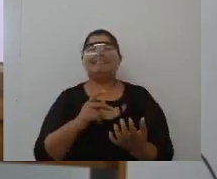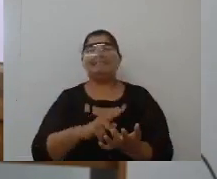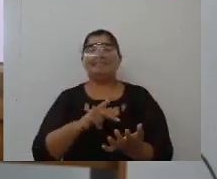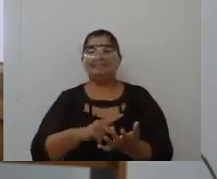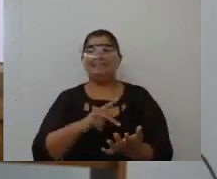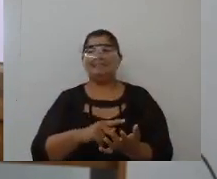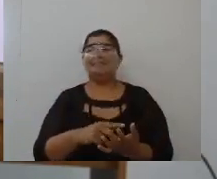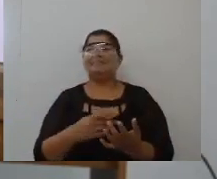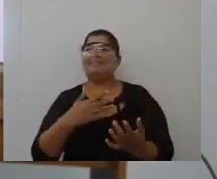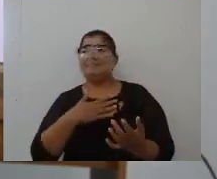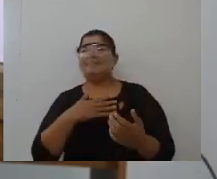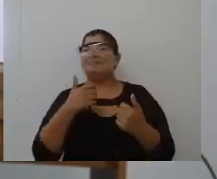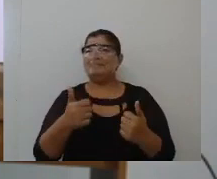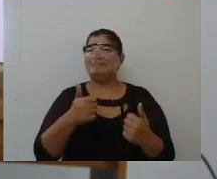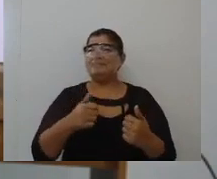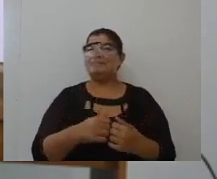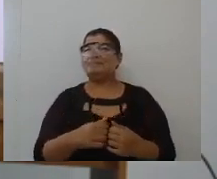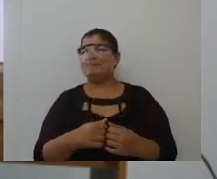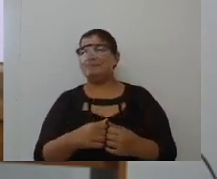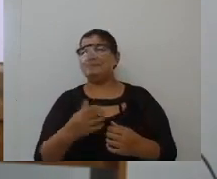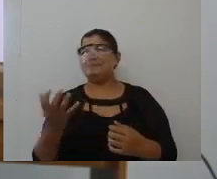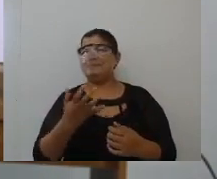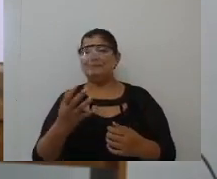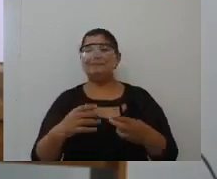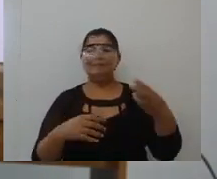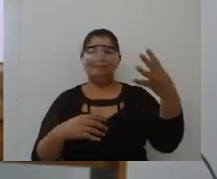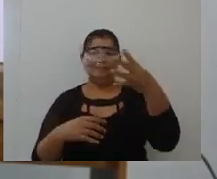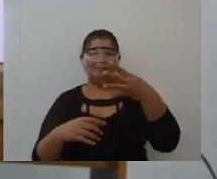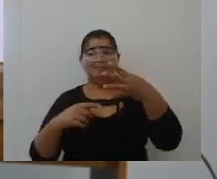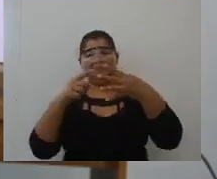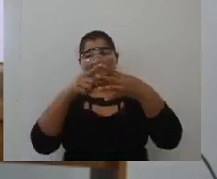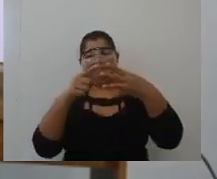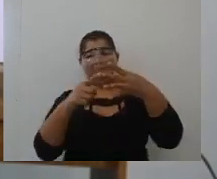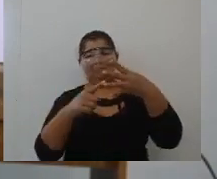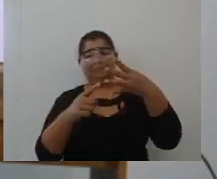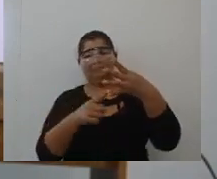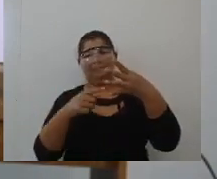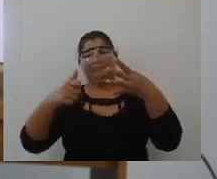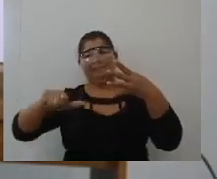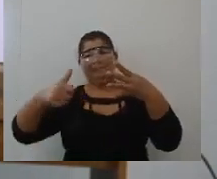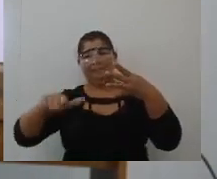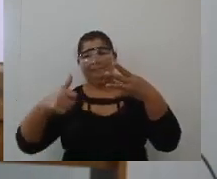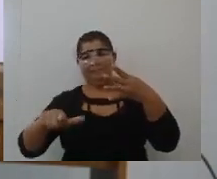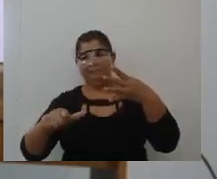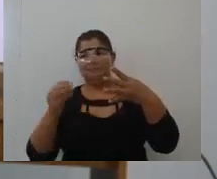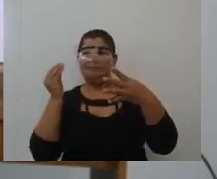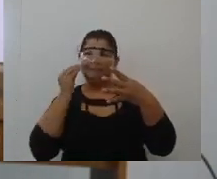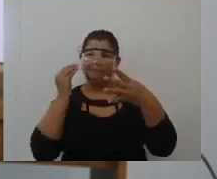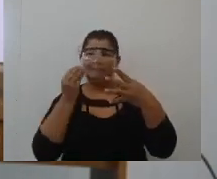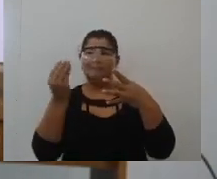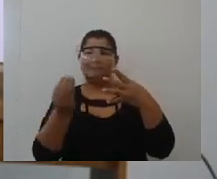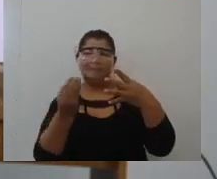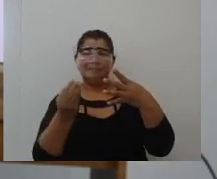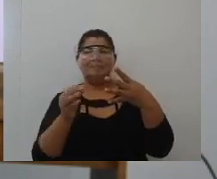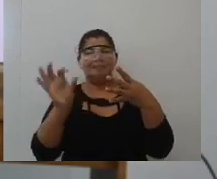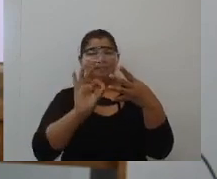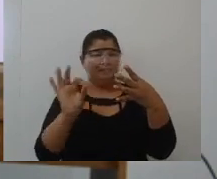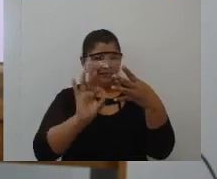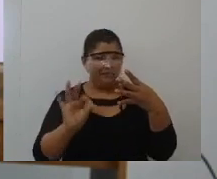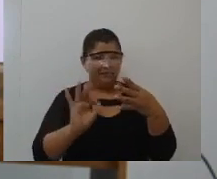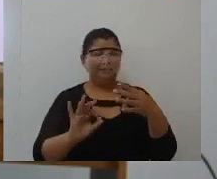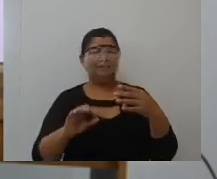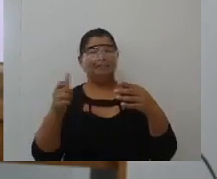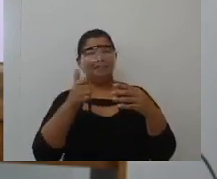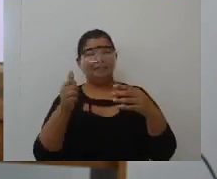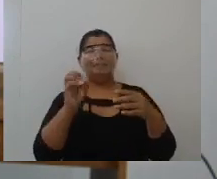embora, mas eu gosto, tem isso não. Gente, eu coloquei 4 questões para vocês aí, para a gente analisar. A gente vai fazer naquele mesmo esquema, tá? Eu